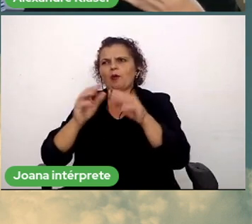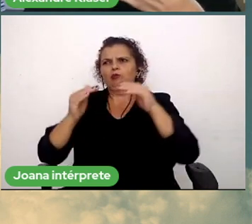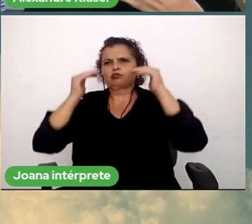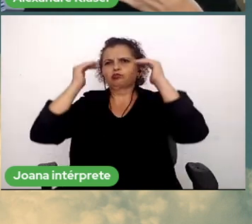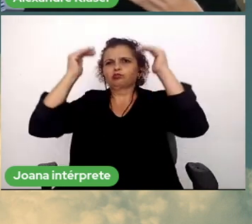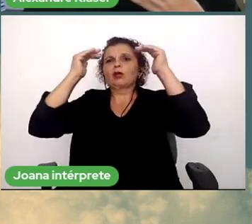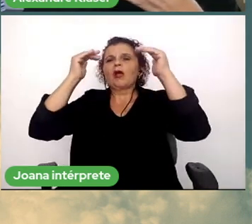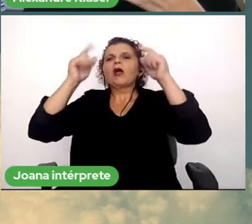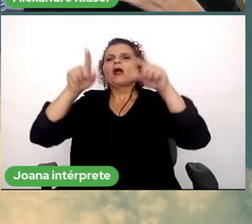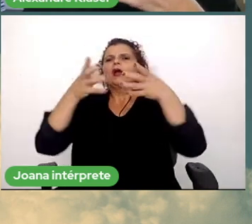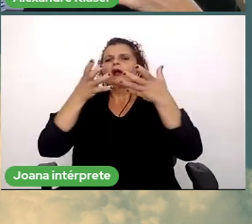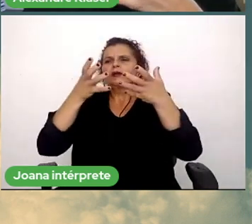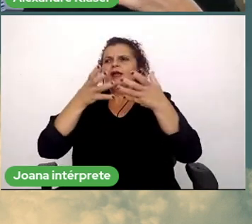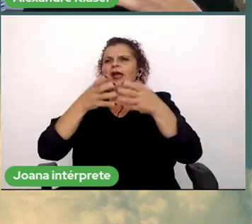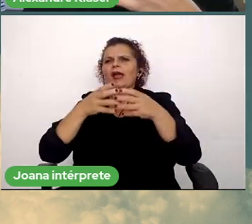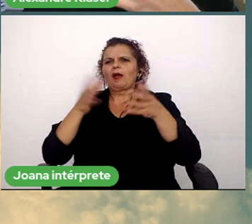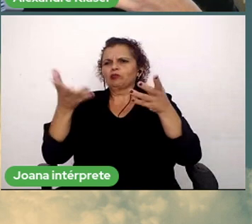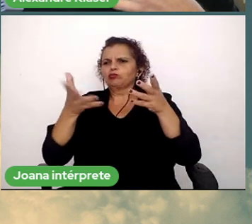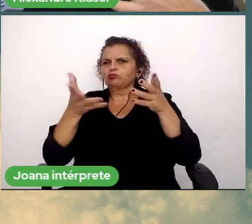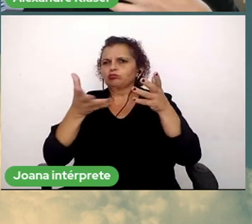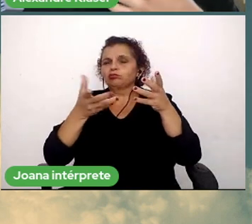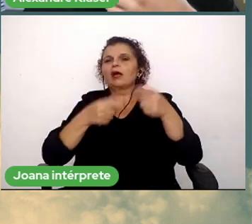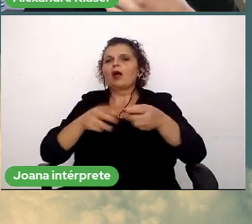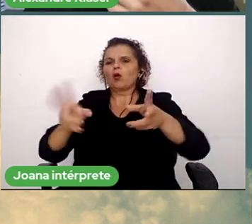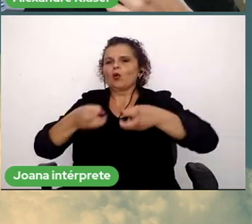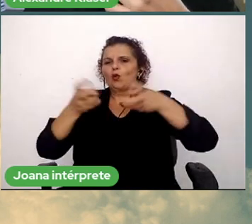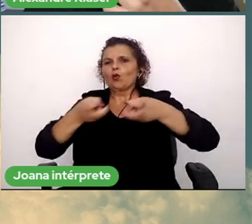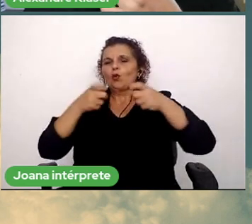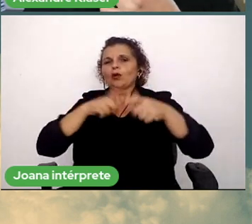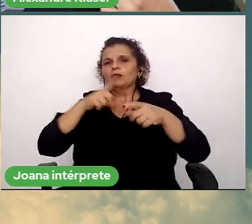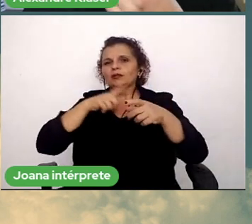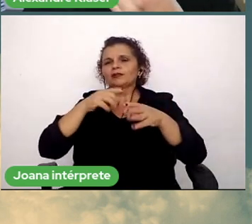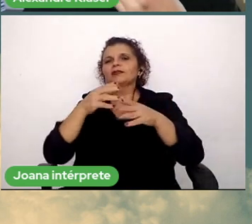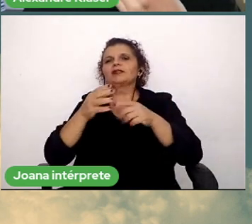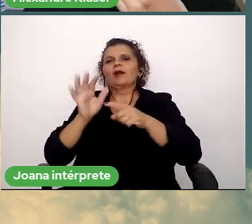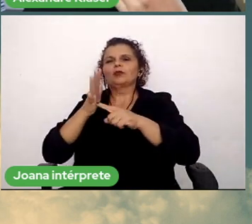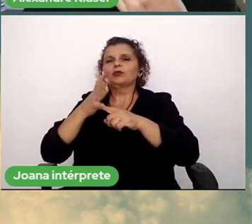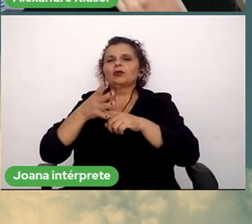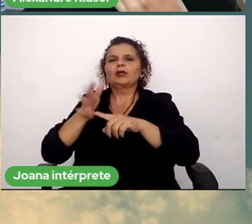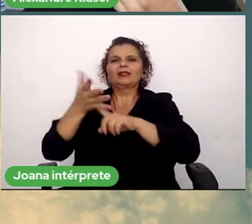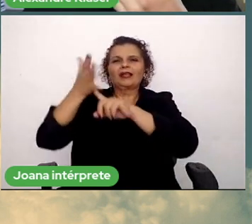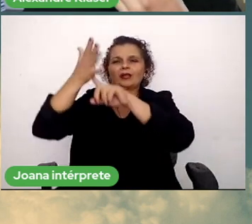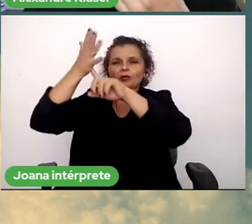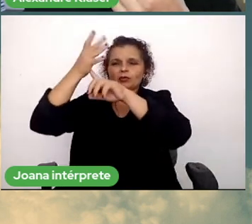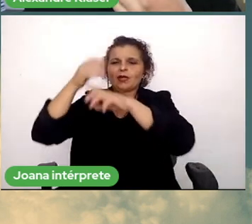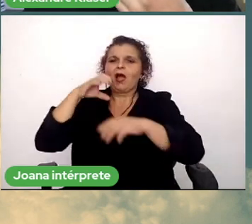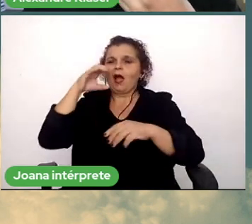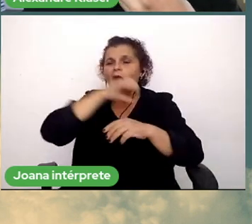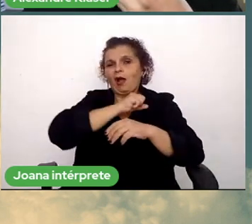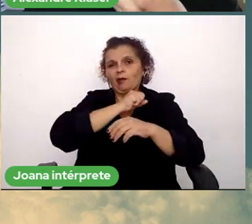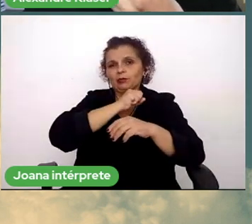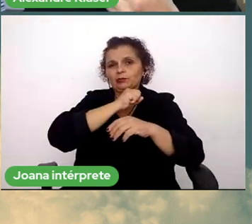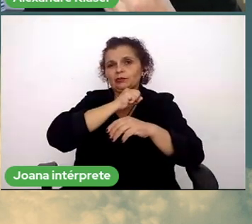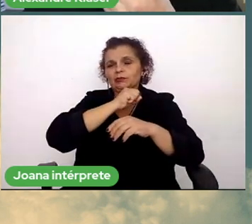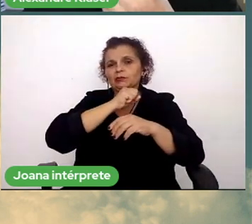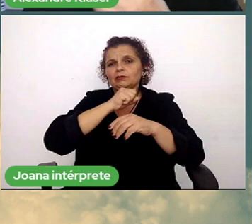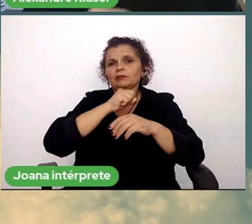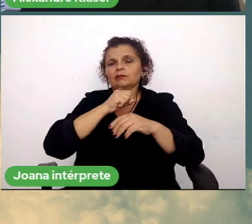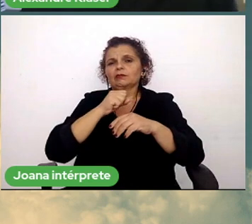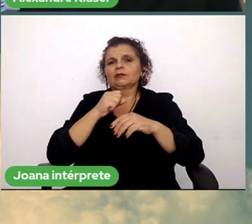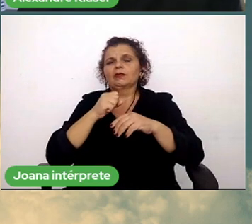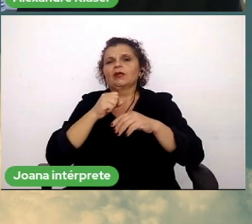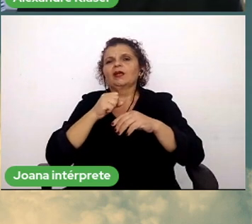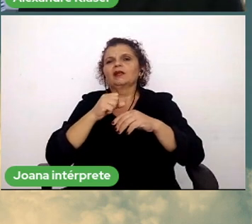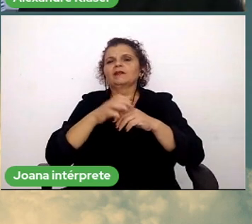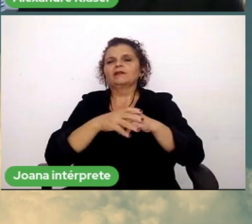empresa seja ágil, esperando que apenas os desenvolvedores. Sim. Foi um comentário,